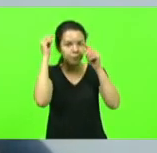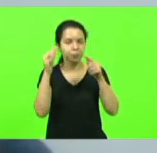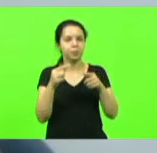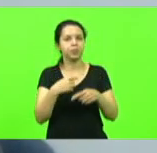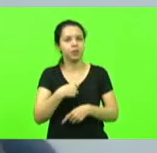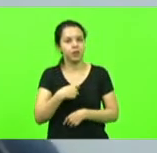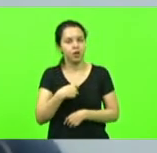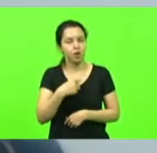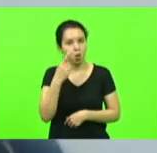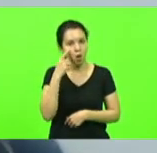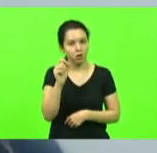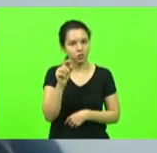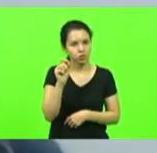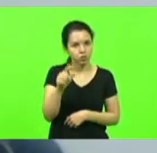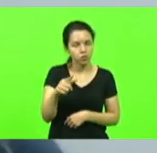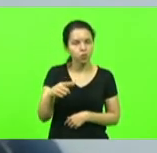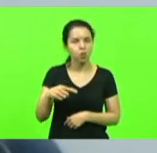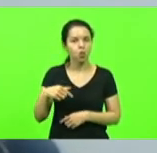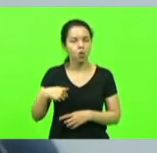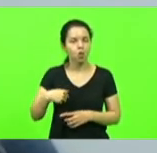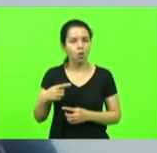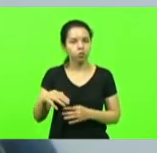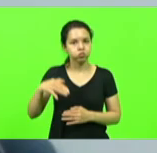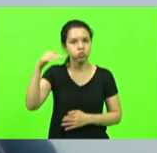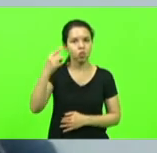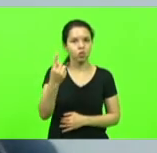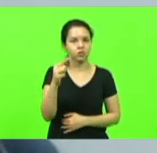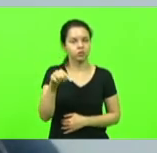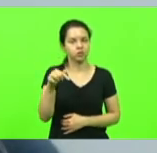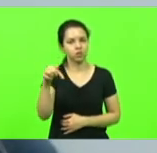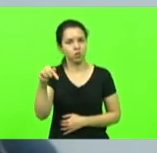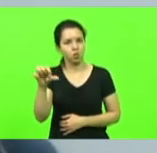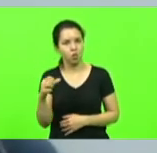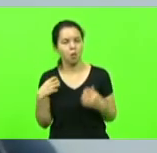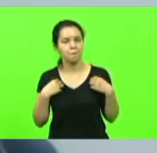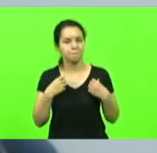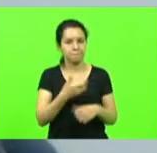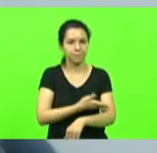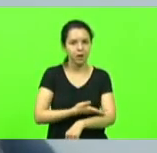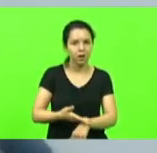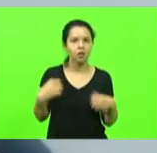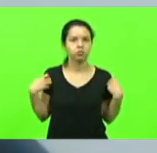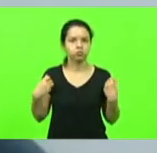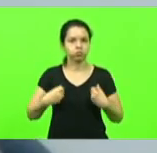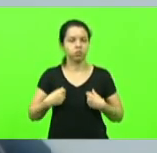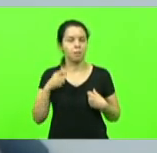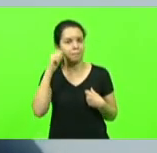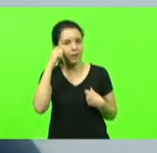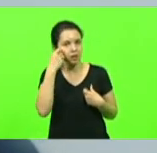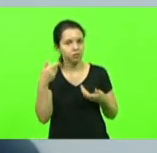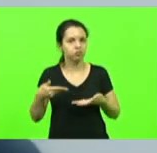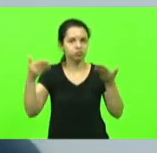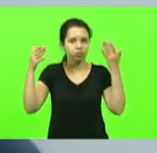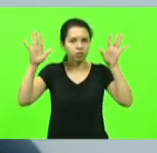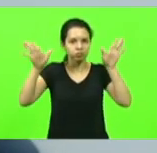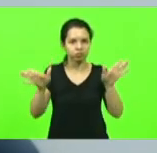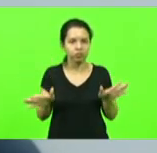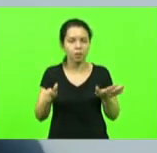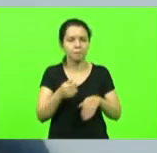1,78m de altura, estou vestindo uma camiseta branca com um casaquinho preto e atrás de mim tem uma parede